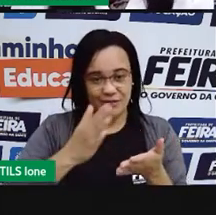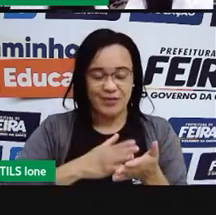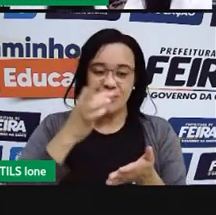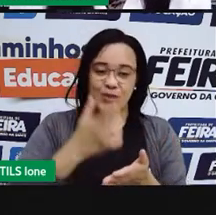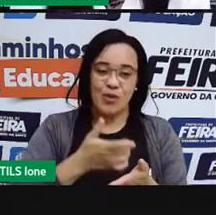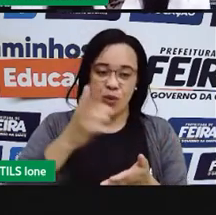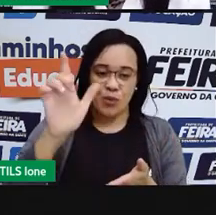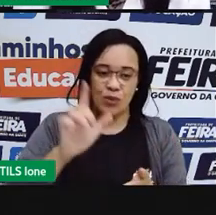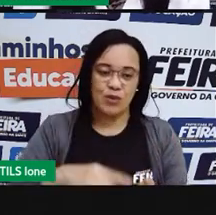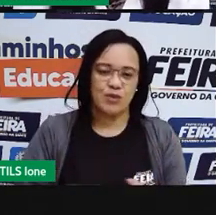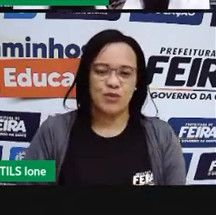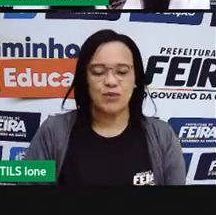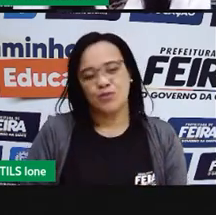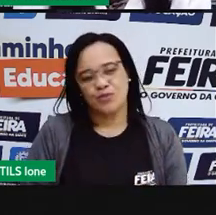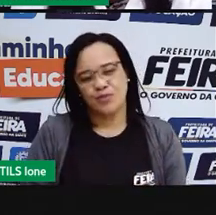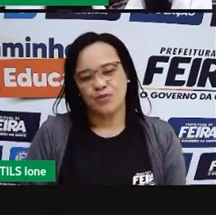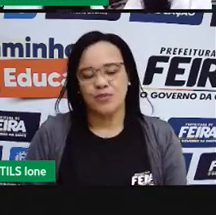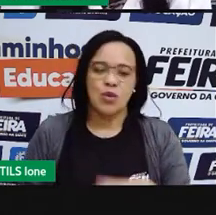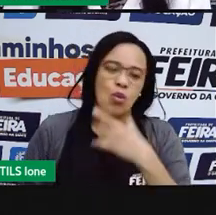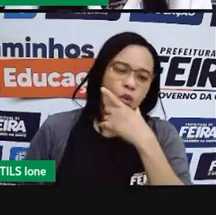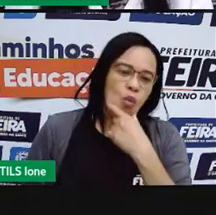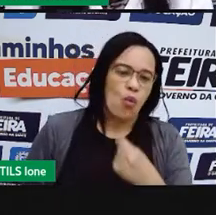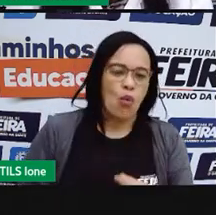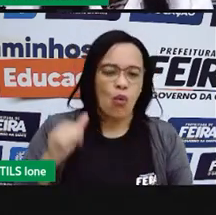João e Maria.